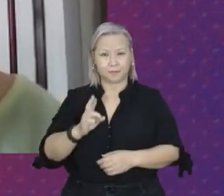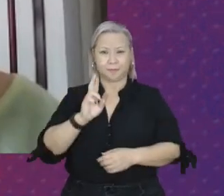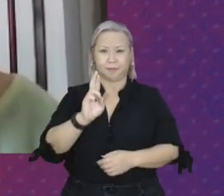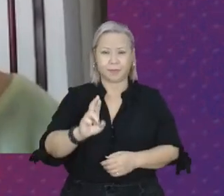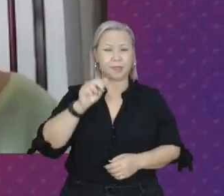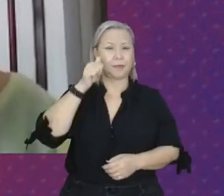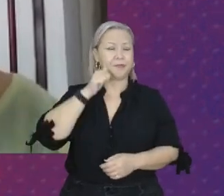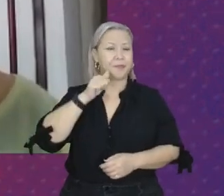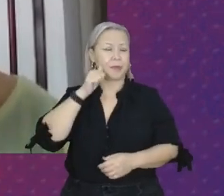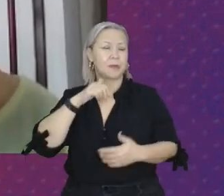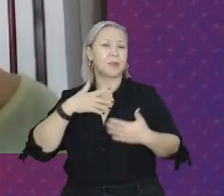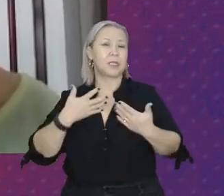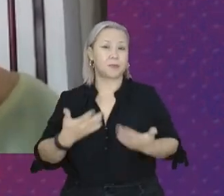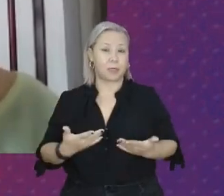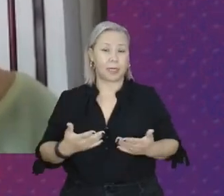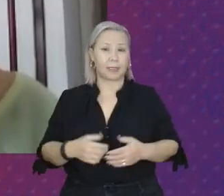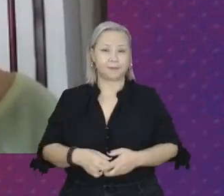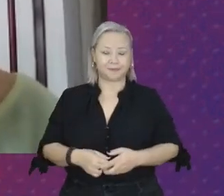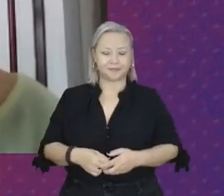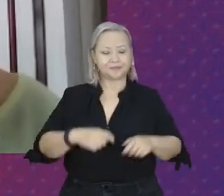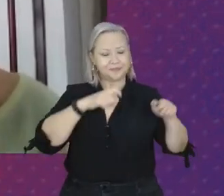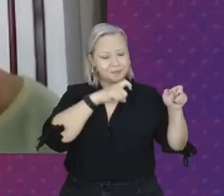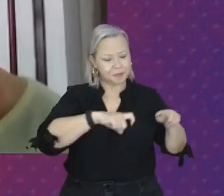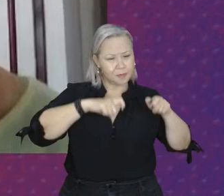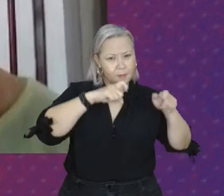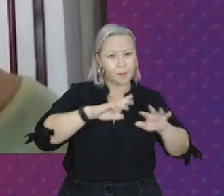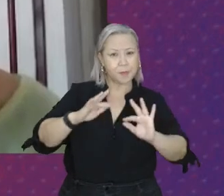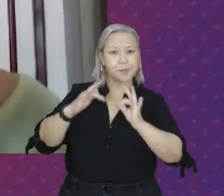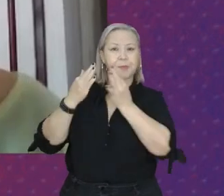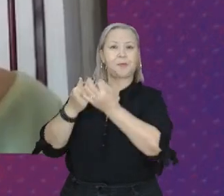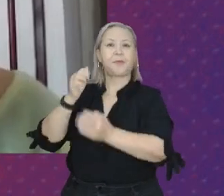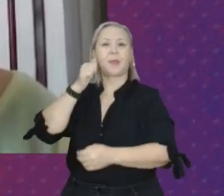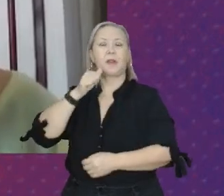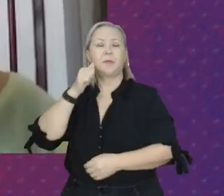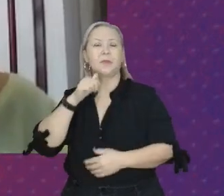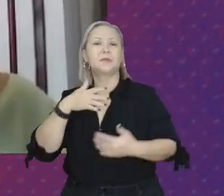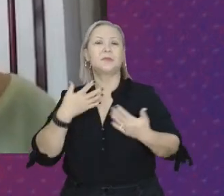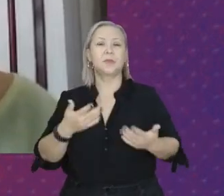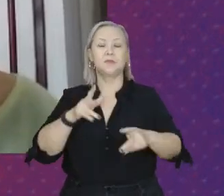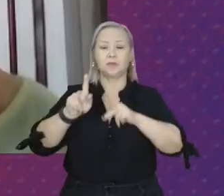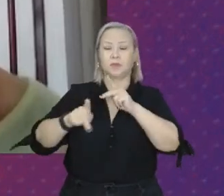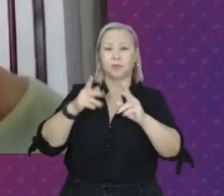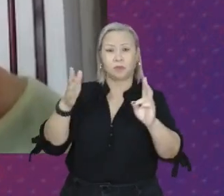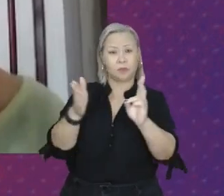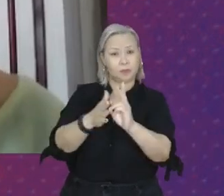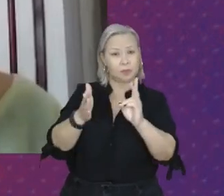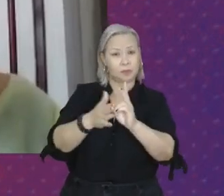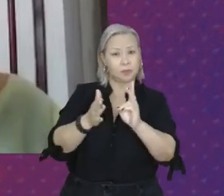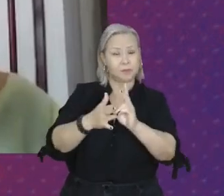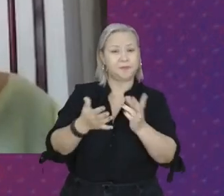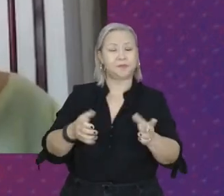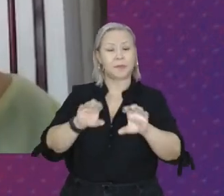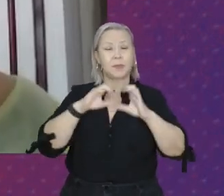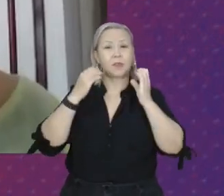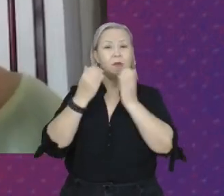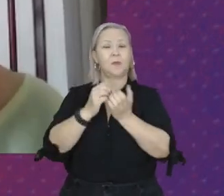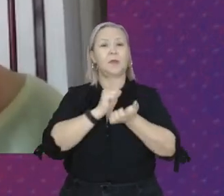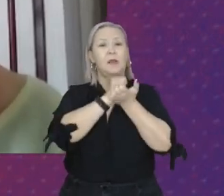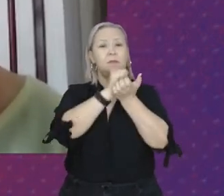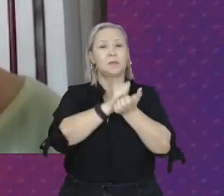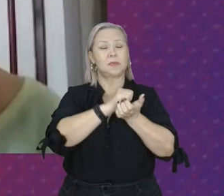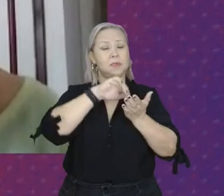das mulheres, das agricultoras familiares, das mulheres dos povos indígenas, das comunidades quilombolas,